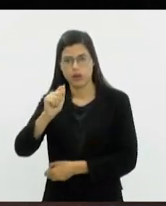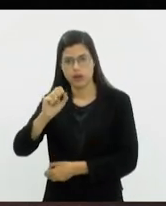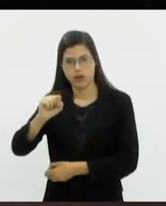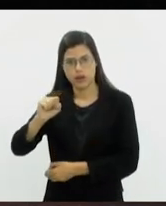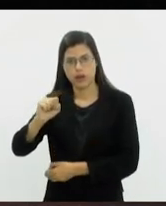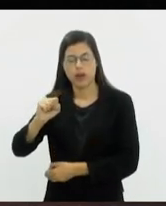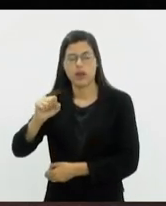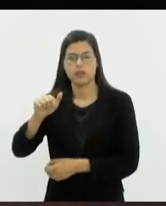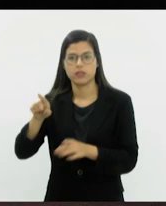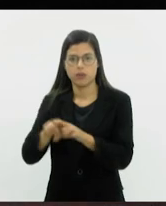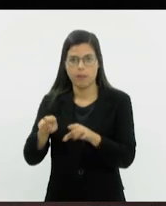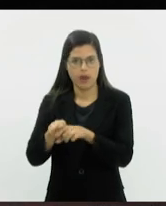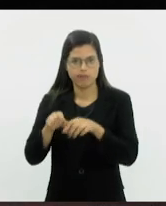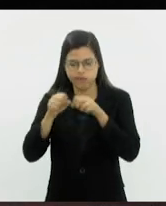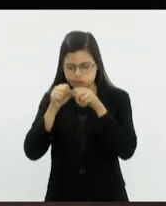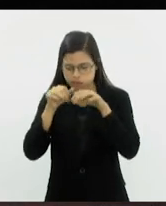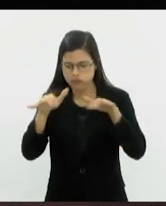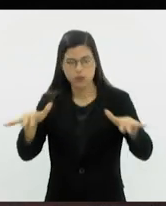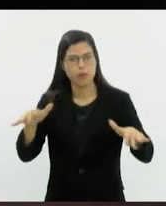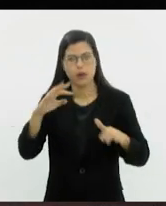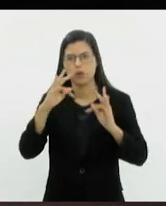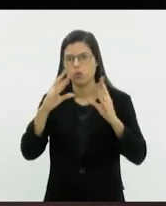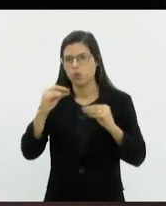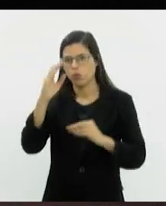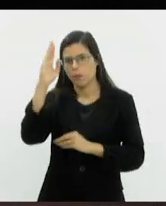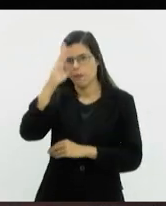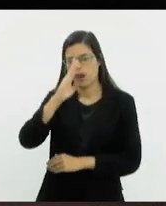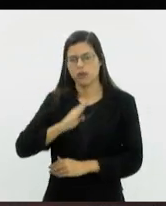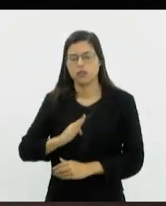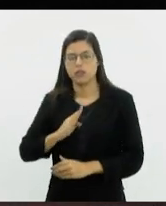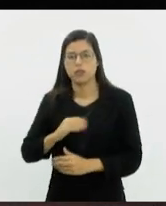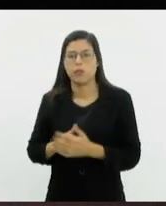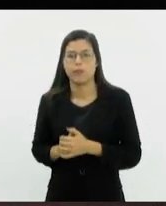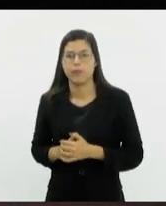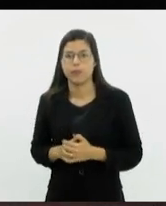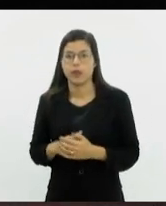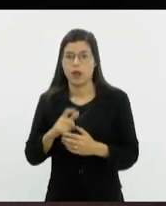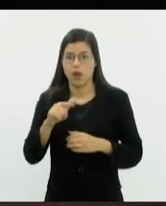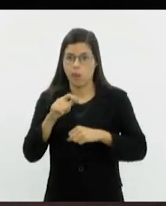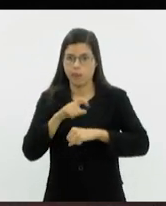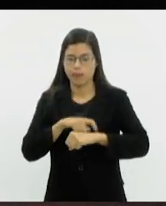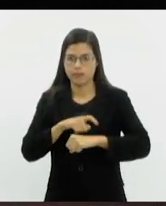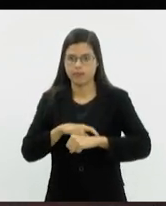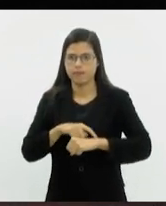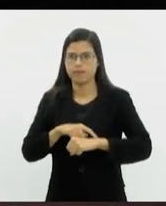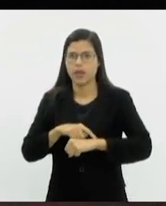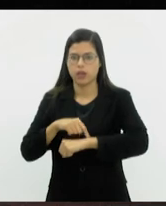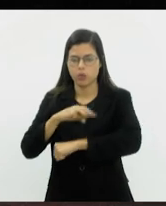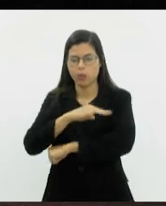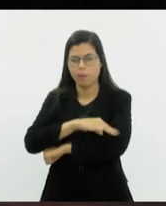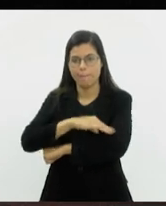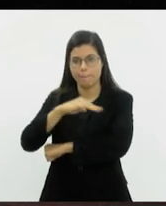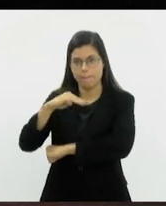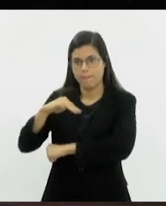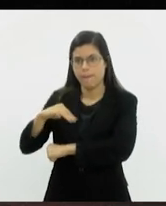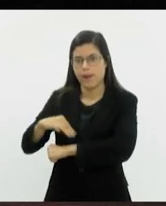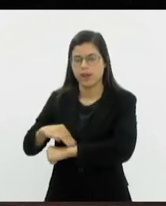gás e petróleo para todo o Brasil. E é um momento que a gente vai viver, Macaé,